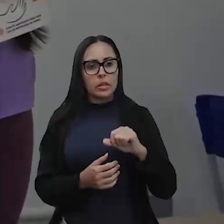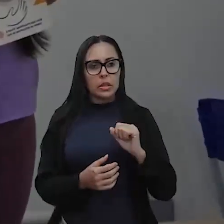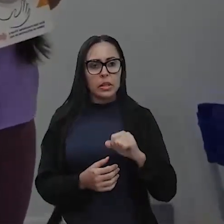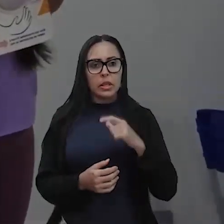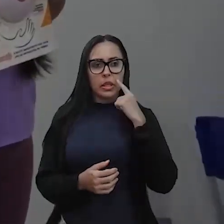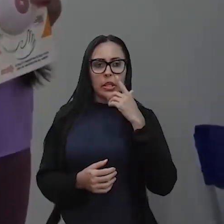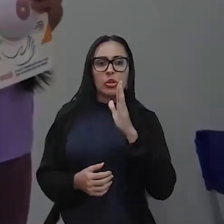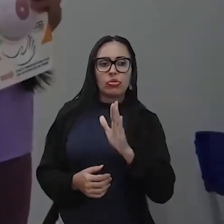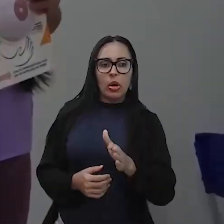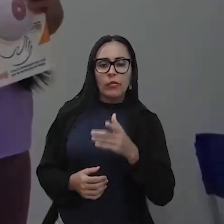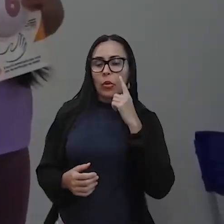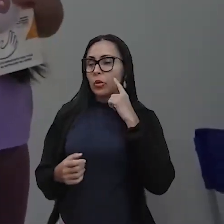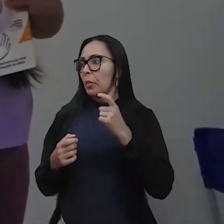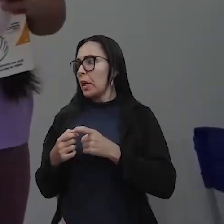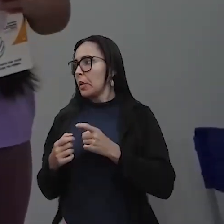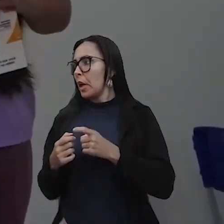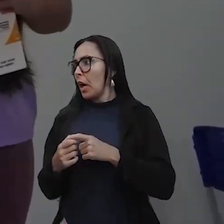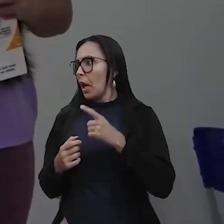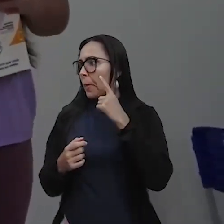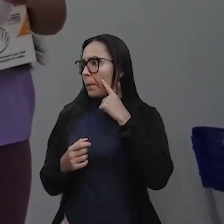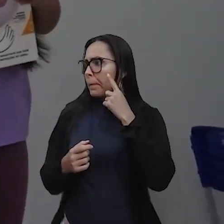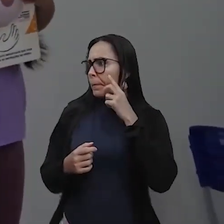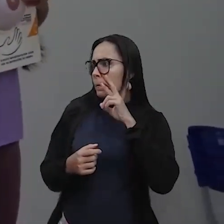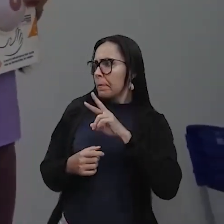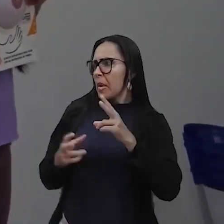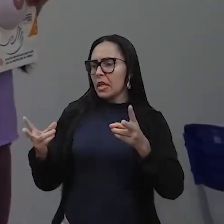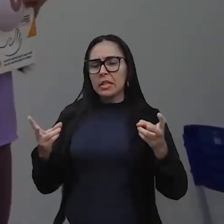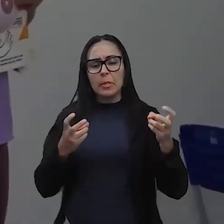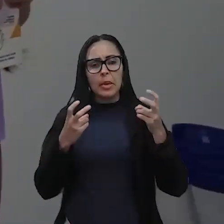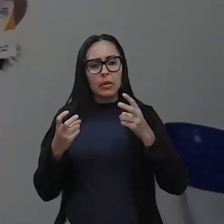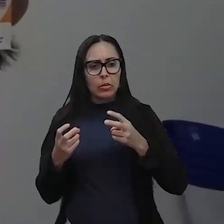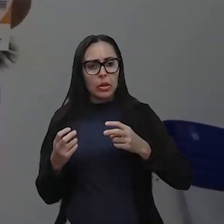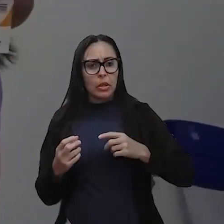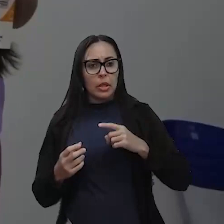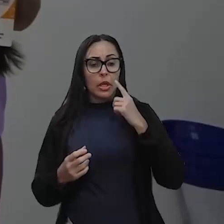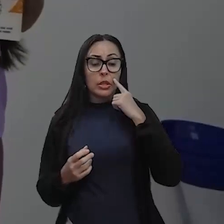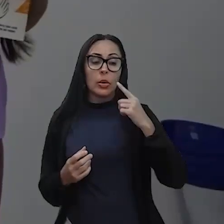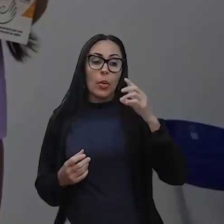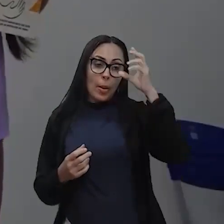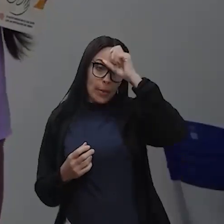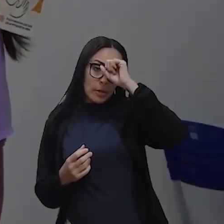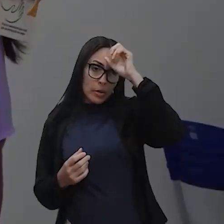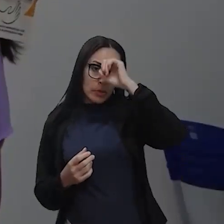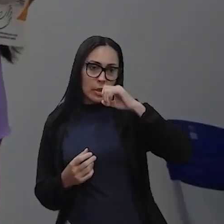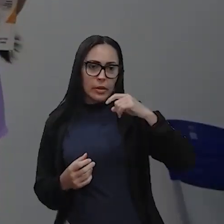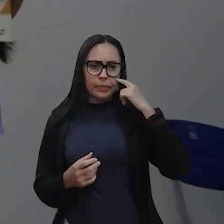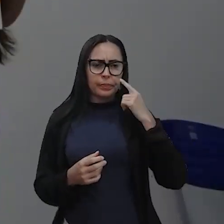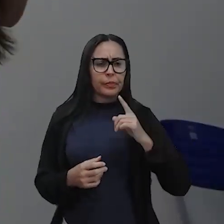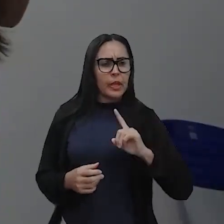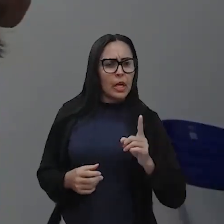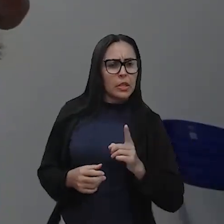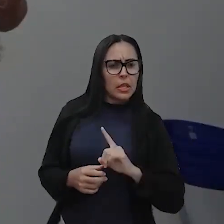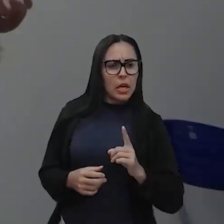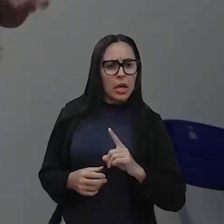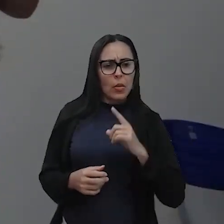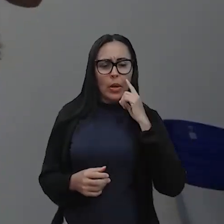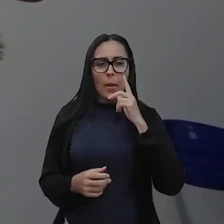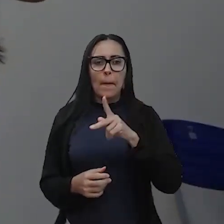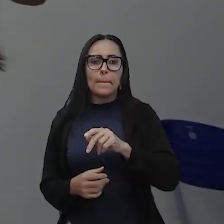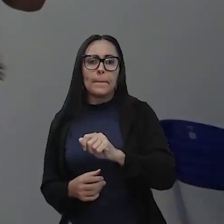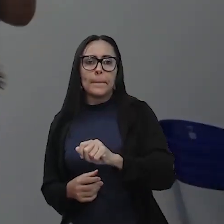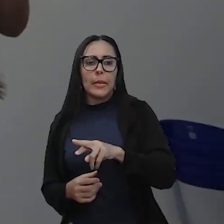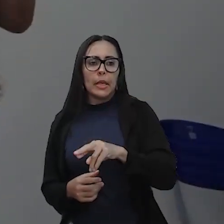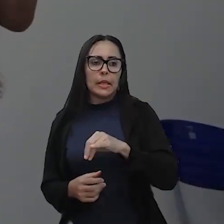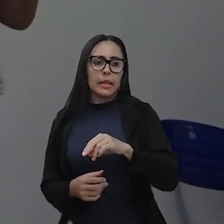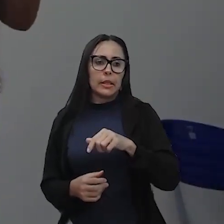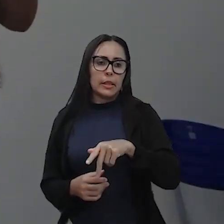achando que era alguma coisa e quando foi, aprendeu isso. Não, isso aí é parênquima mamário, são os alvéolos, que são os